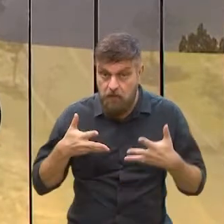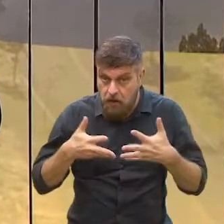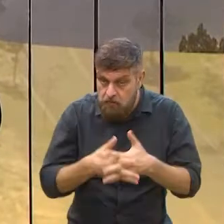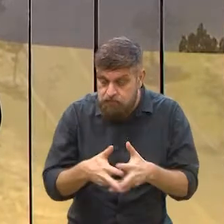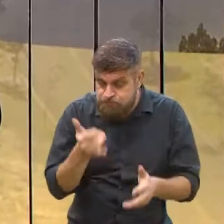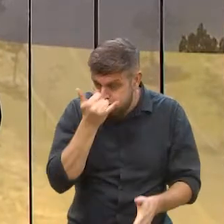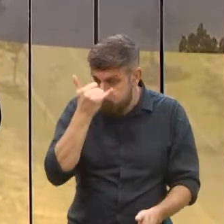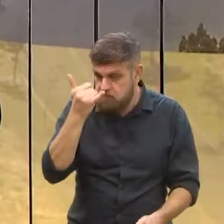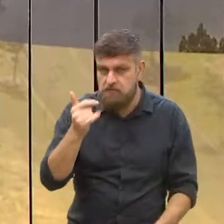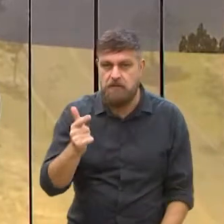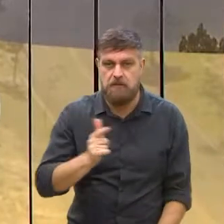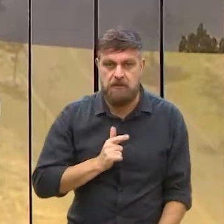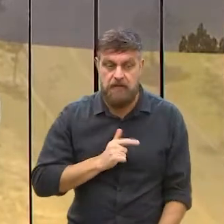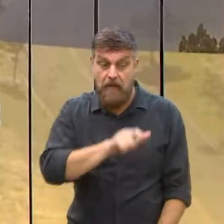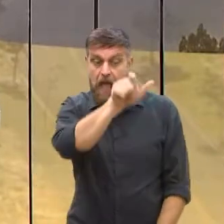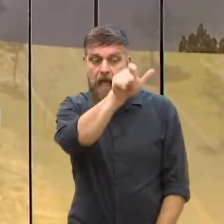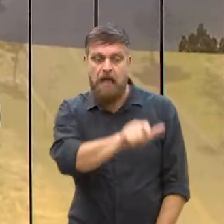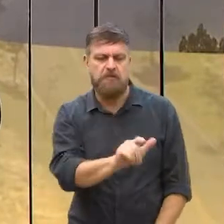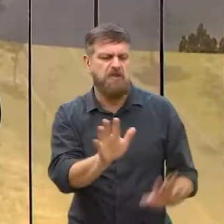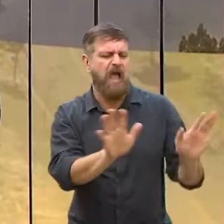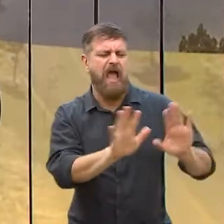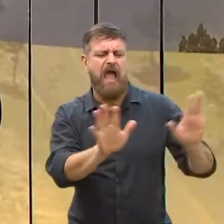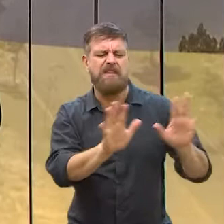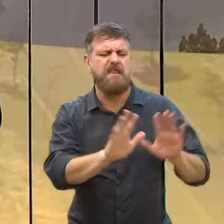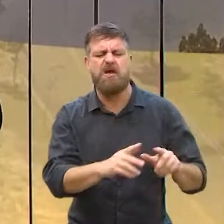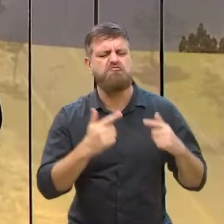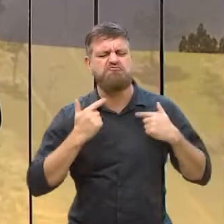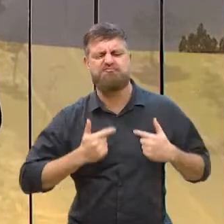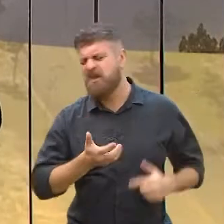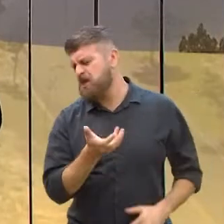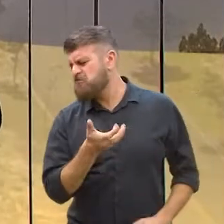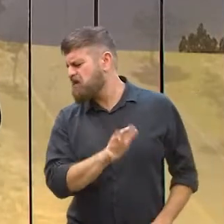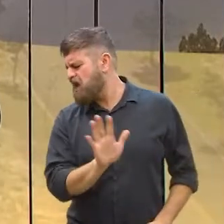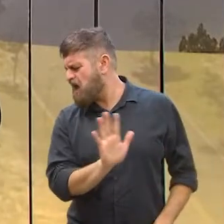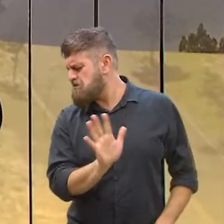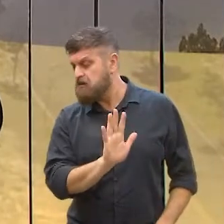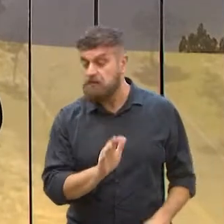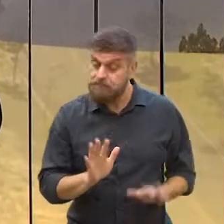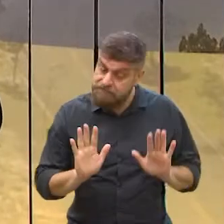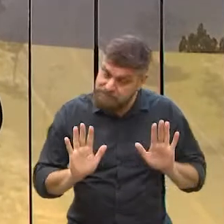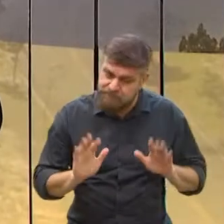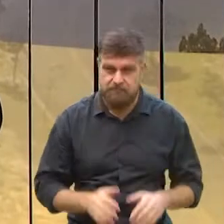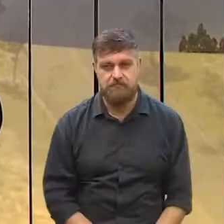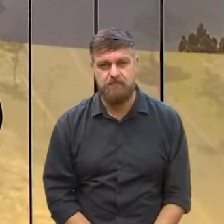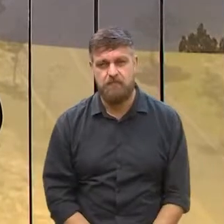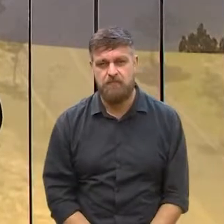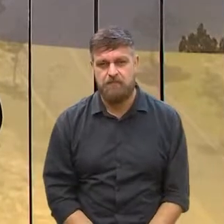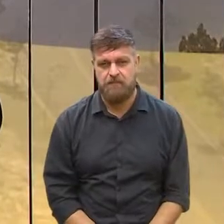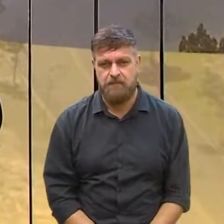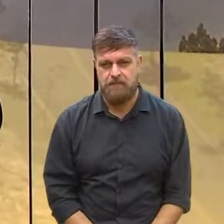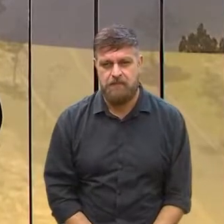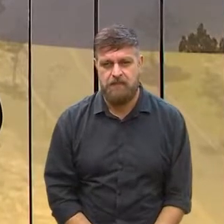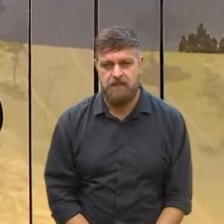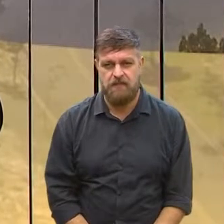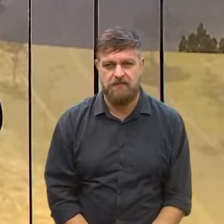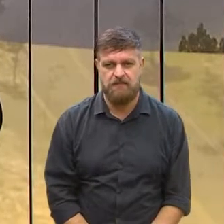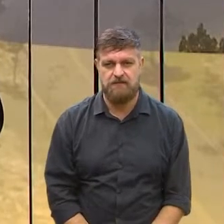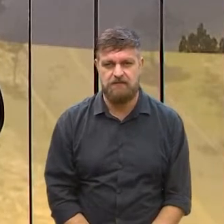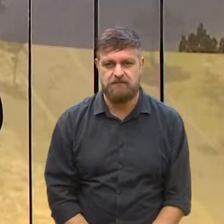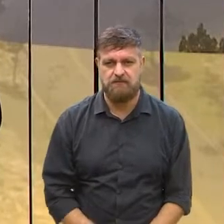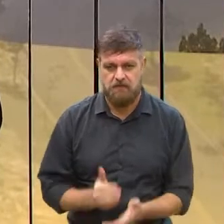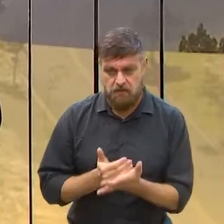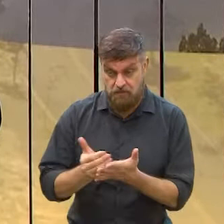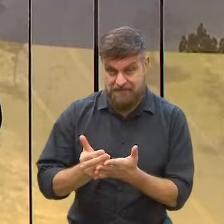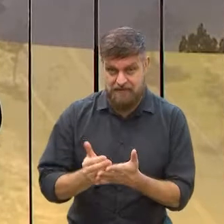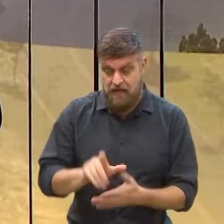tem complicações da não cirurgia, né? Esse é o foco da conversa, não é? Então, vou começar